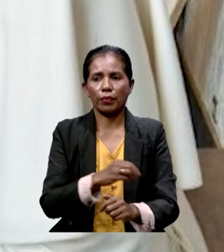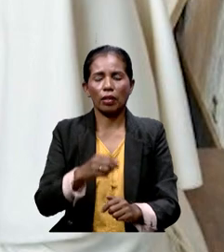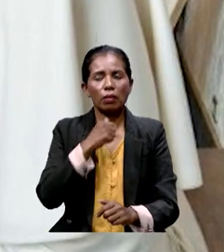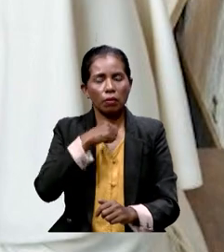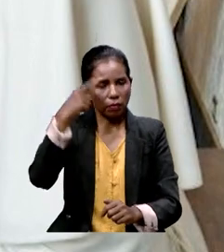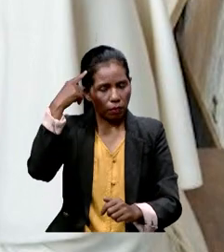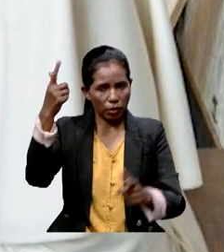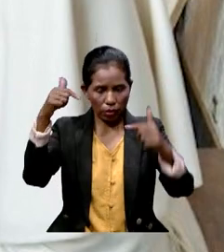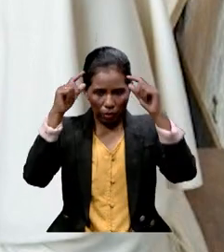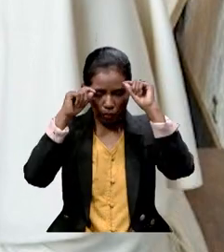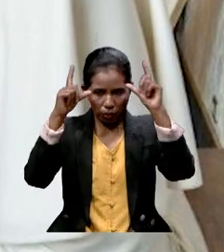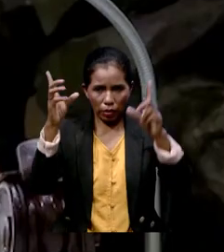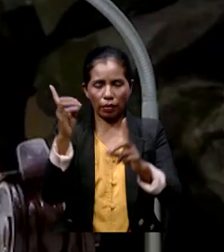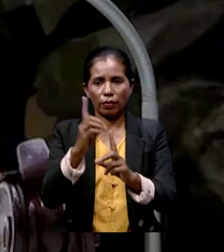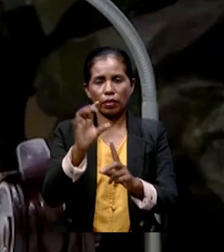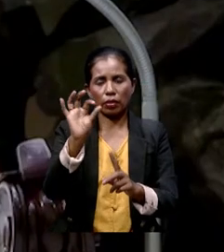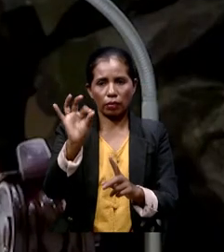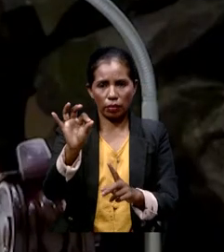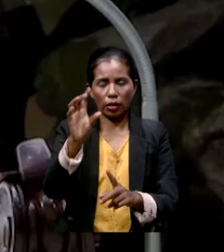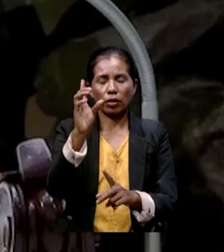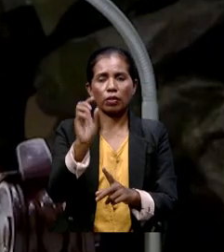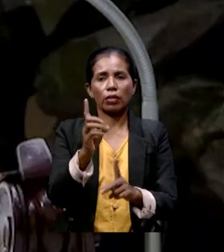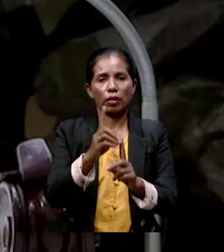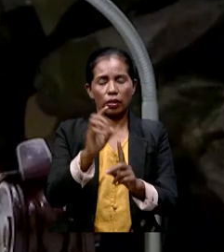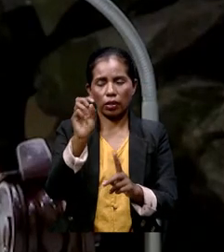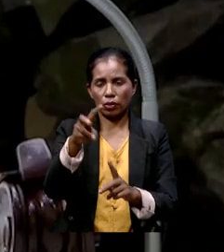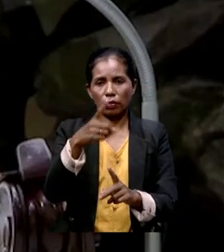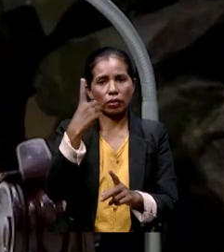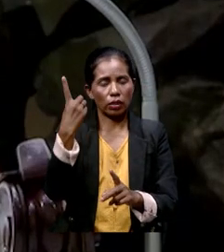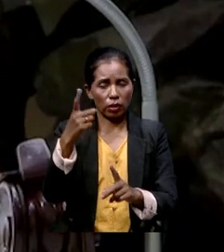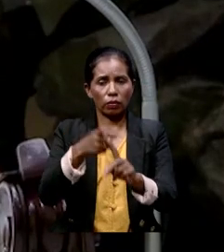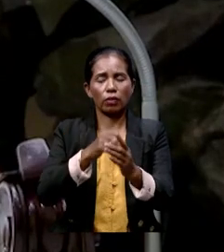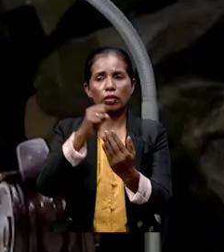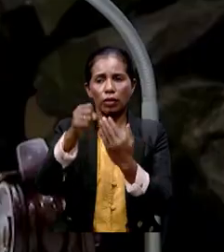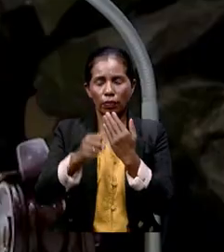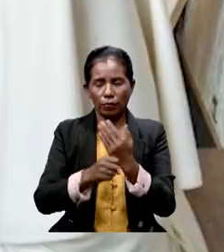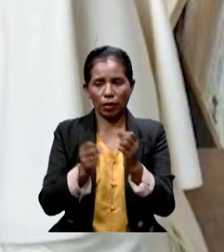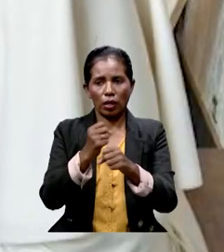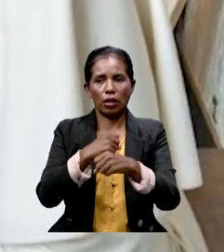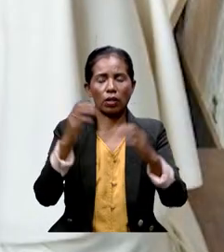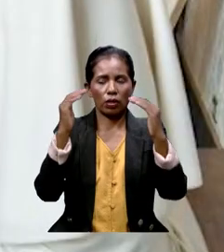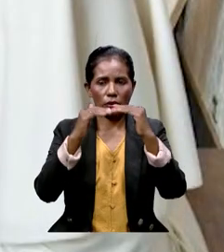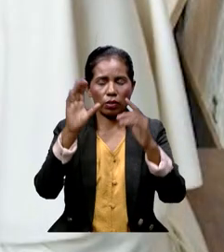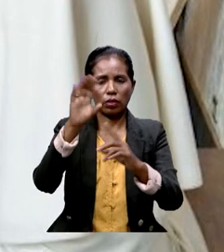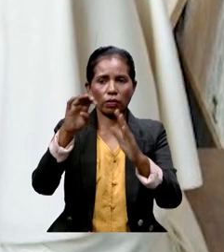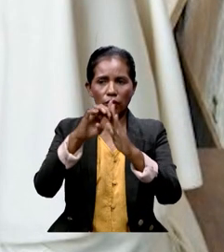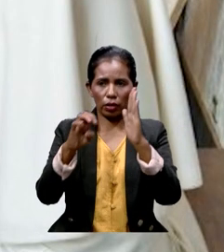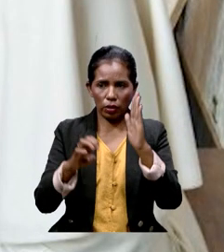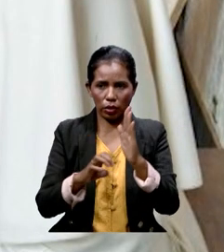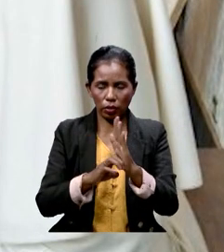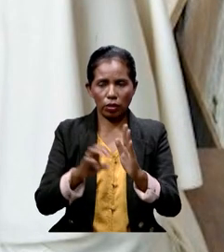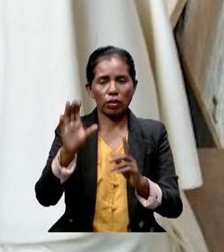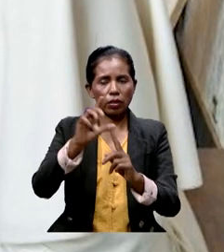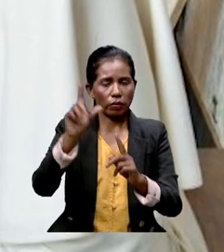Timor Leste ia Lorencia Toloro Sanulo resinida fulan setembro odi halau encontro josef estado no sefi